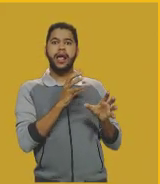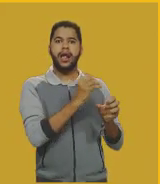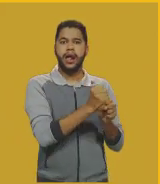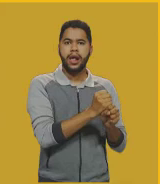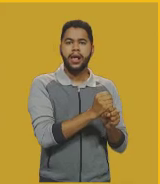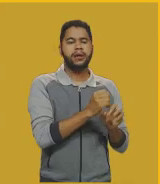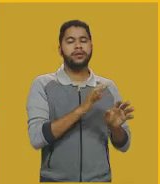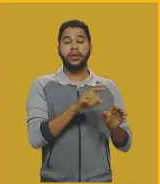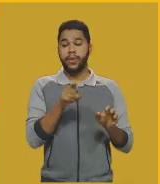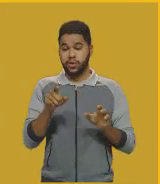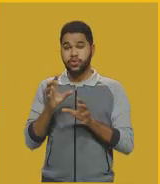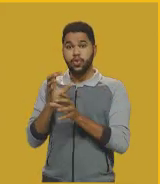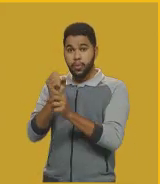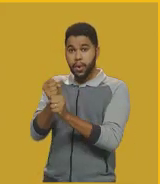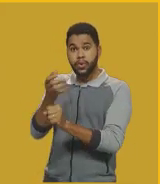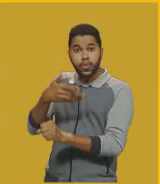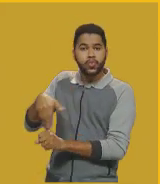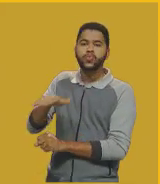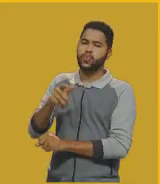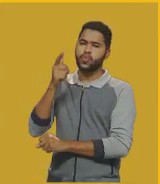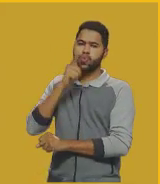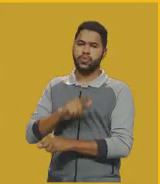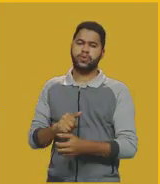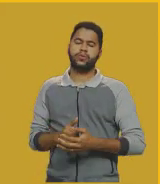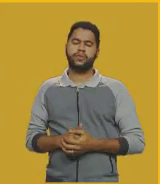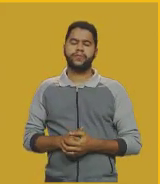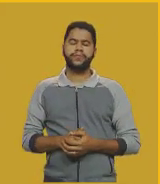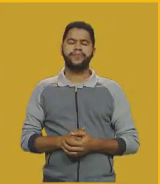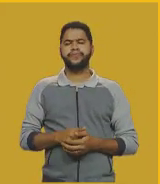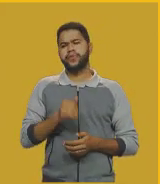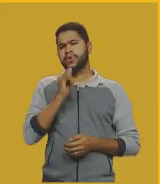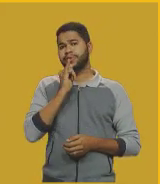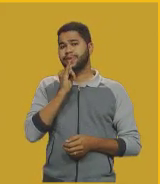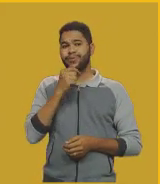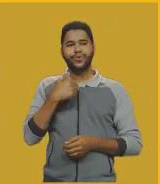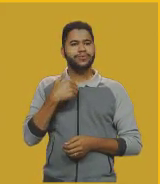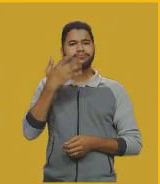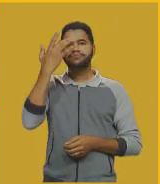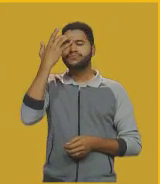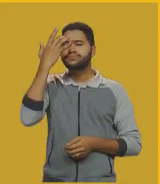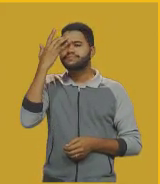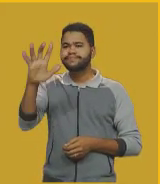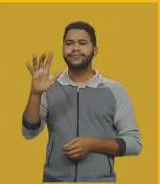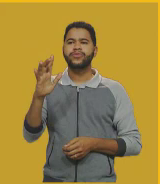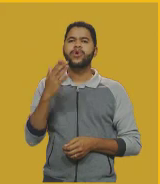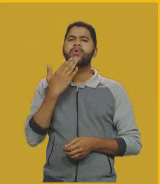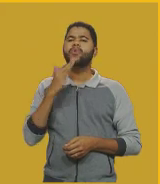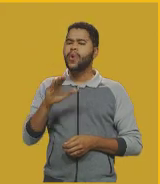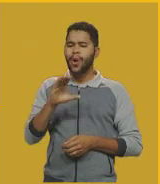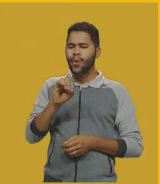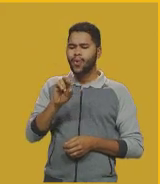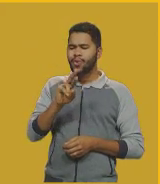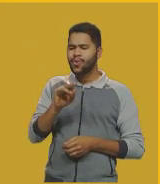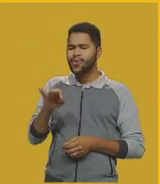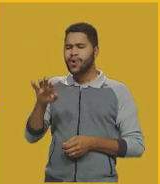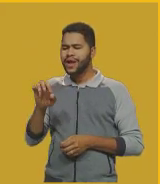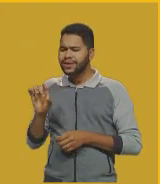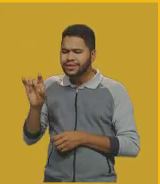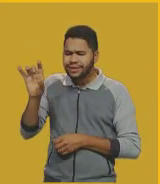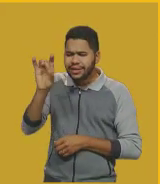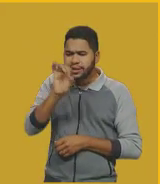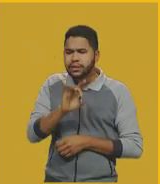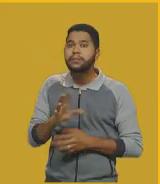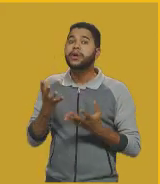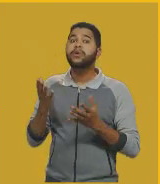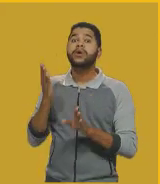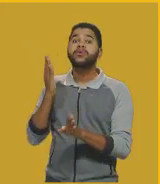elas, eu vou ter a corrente total do circuito. Agora, vamos supor que eu não sei qual que é a corrente que passa em cada resistor, mas eu